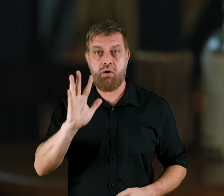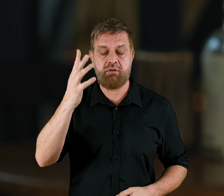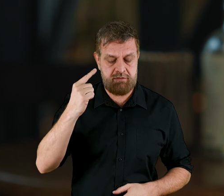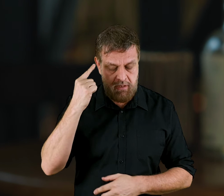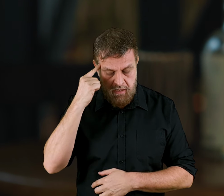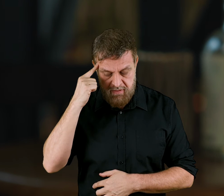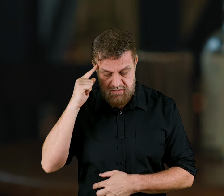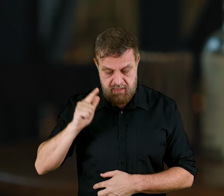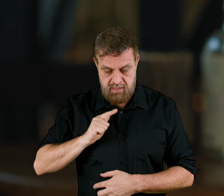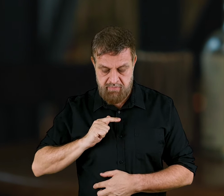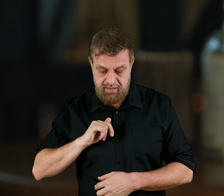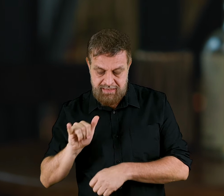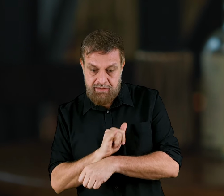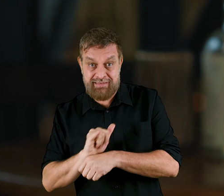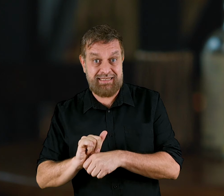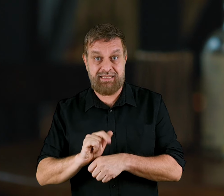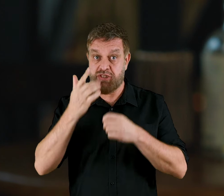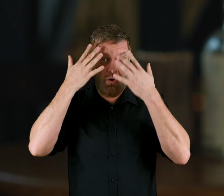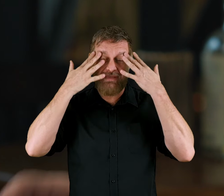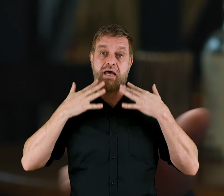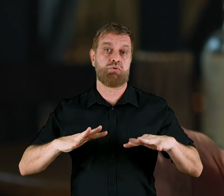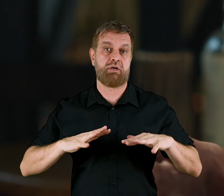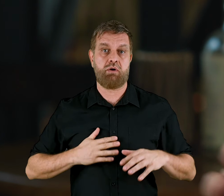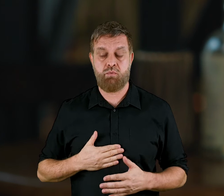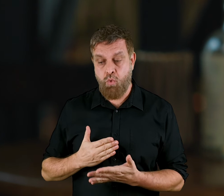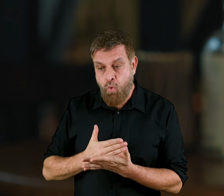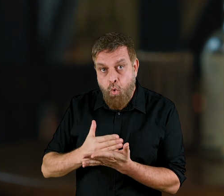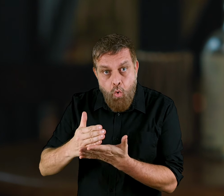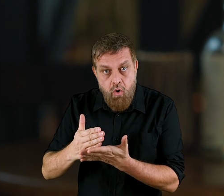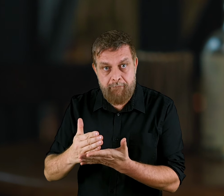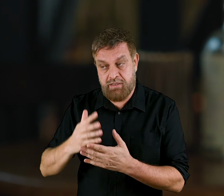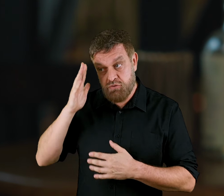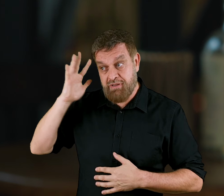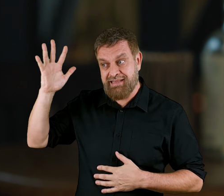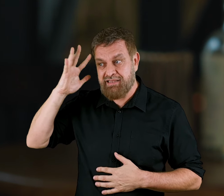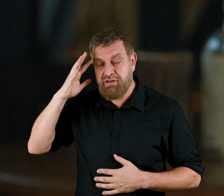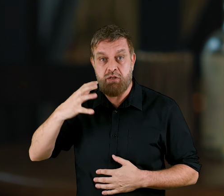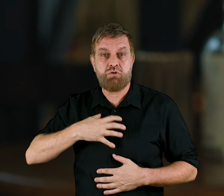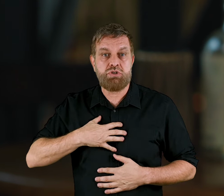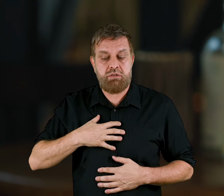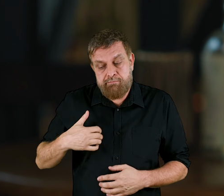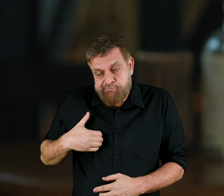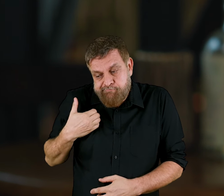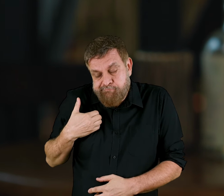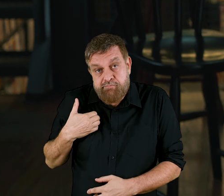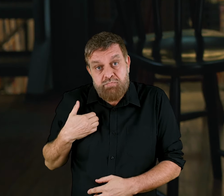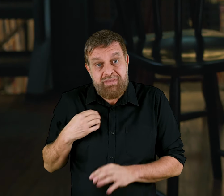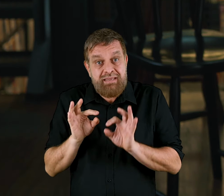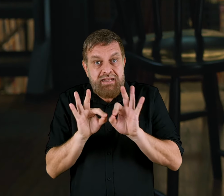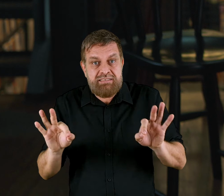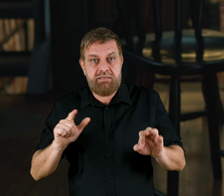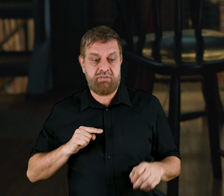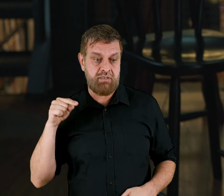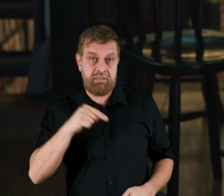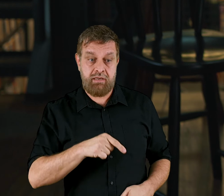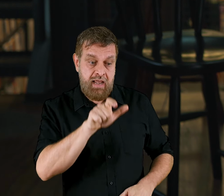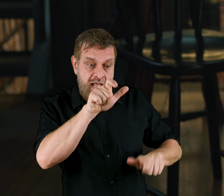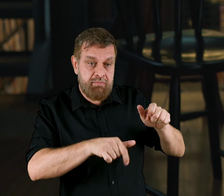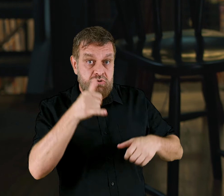a seleção artificial. Essa primeira parte da Origem das Espécies, ele o faz de um modo muito tímido, porque ele vai falar do quê? Por exemplo, dos criadores de